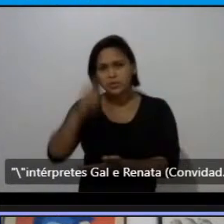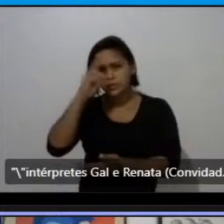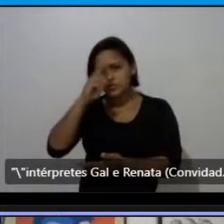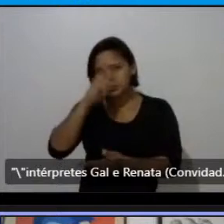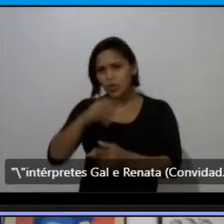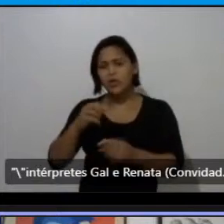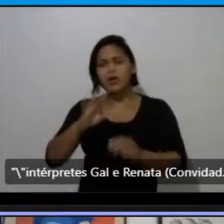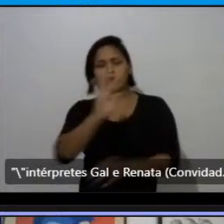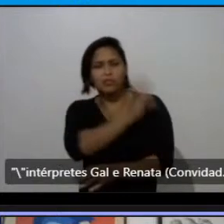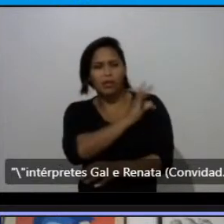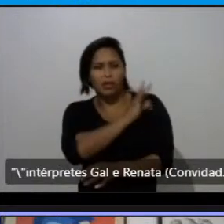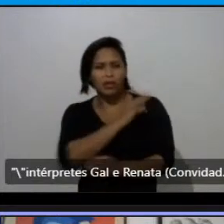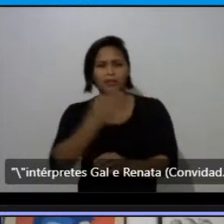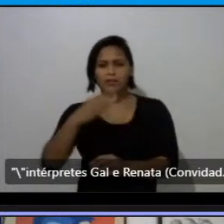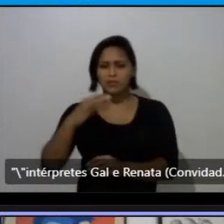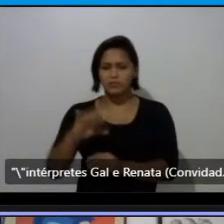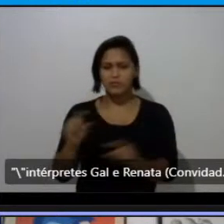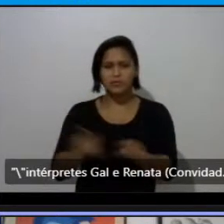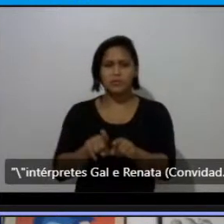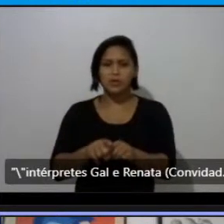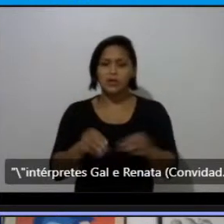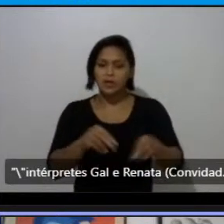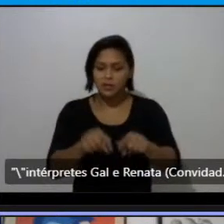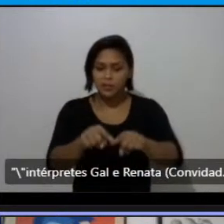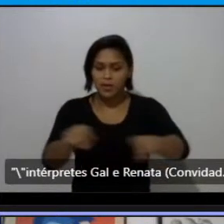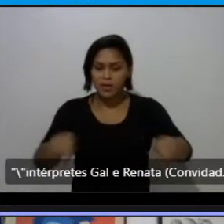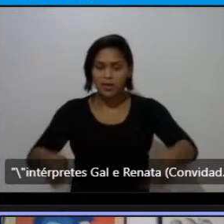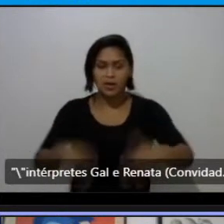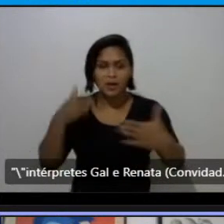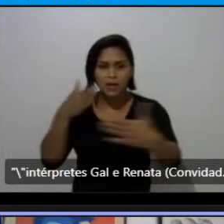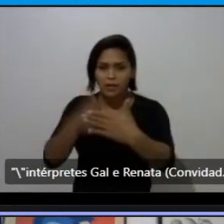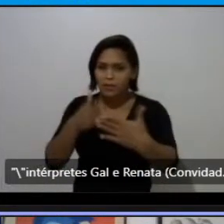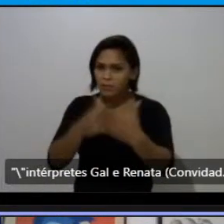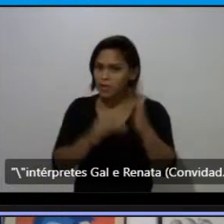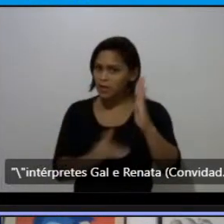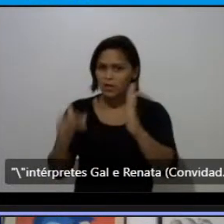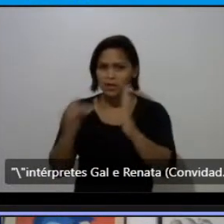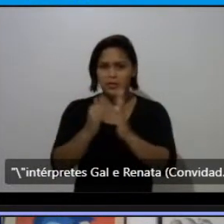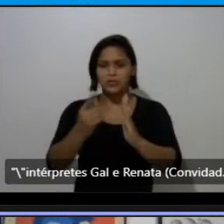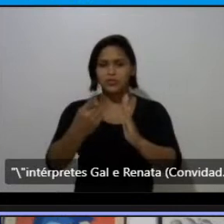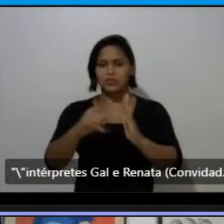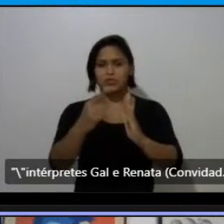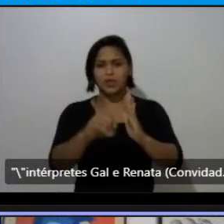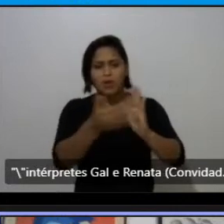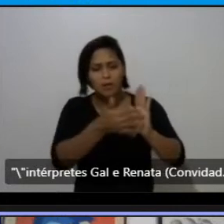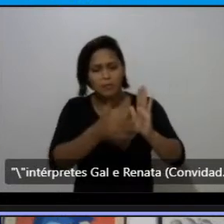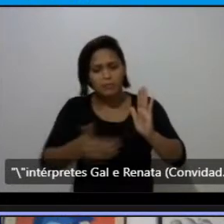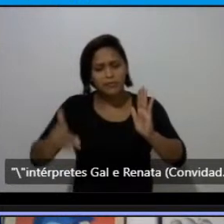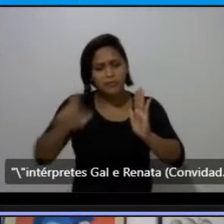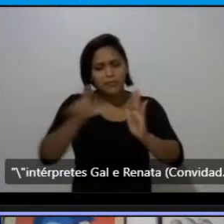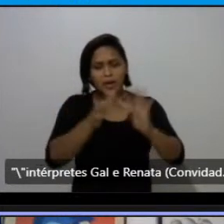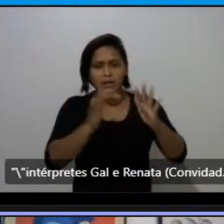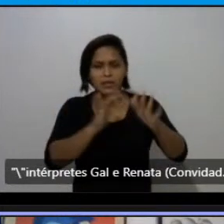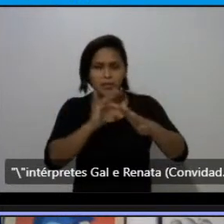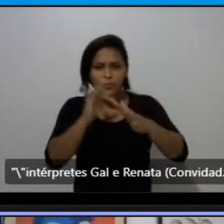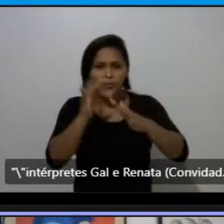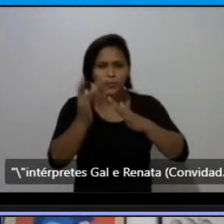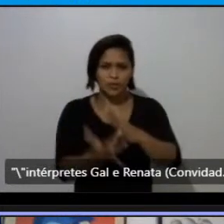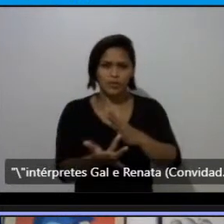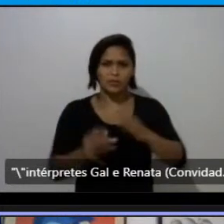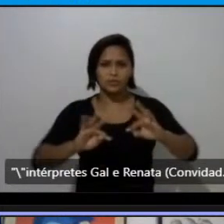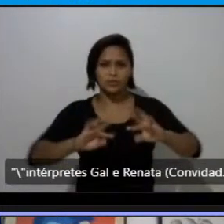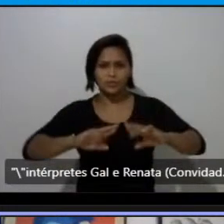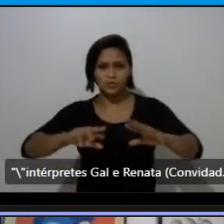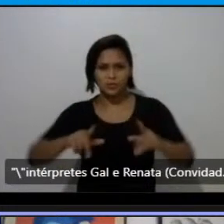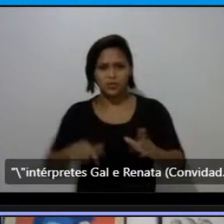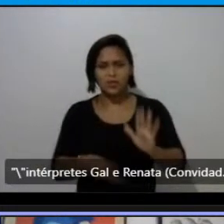informacional, a gente não está trabalhando limites territoriais, a gente está trabalhando numa dimensão mais rizomática, de redes, né? Então, eu trouxe aí, eu